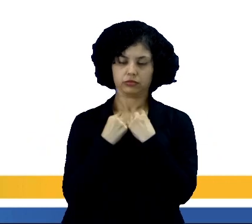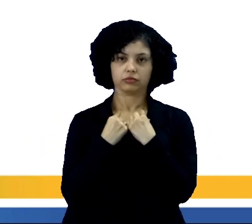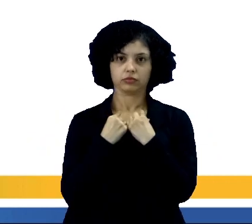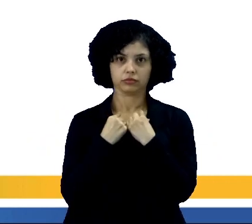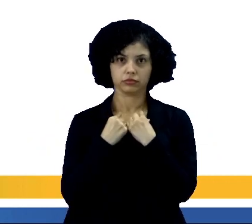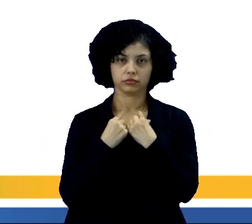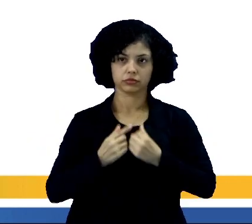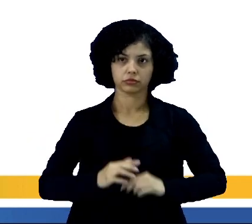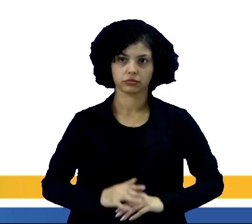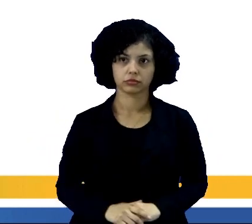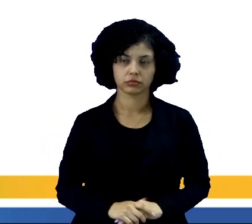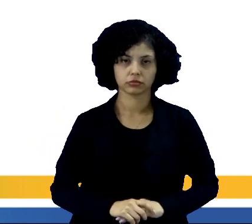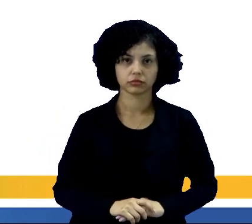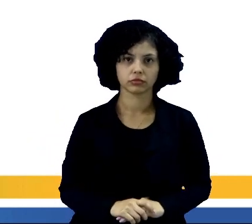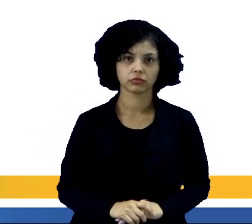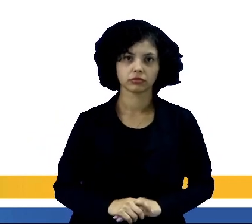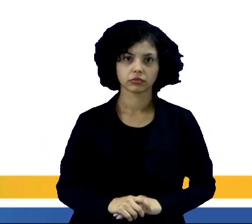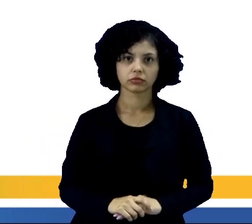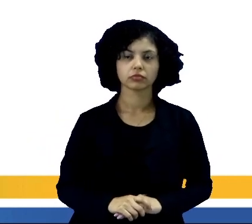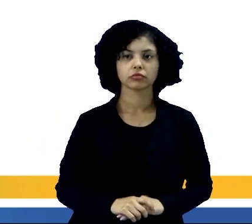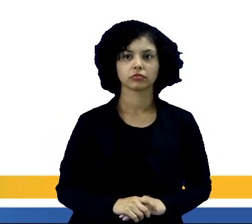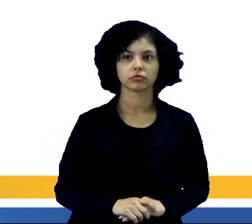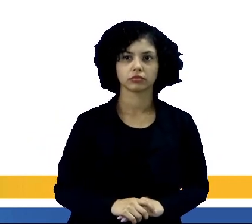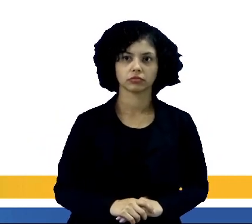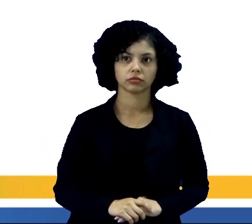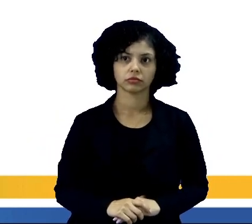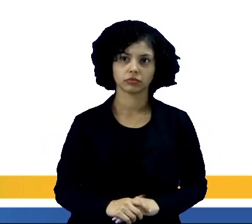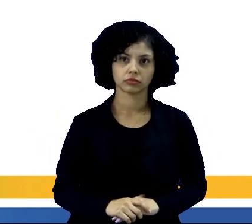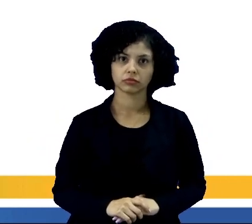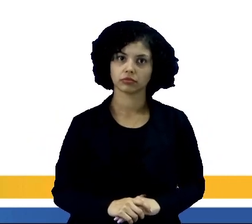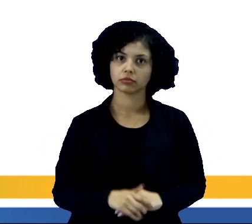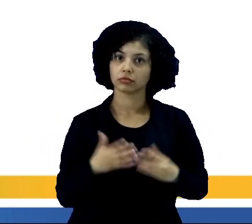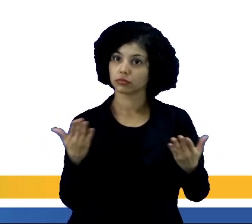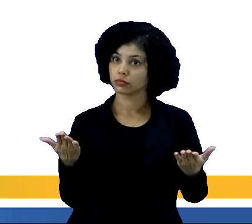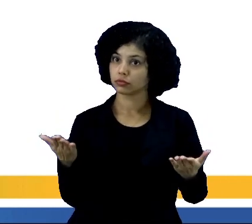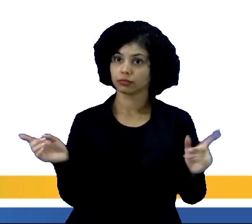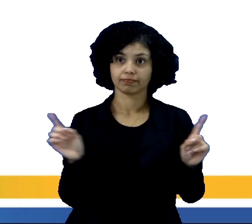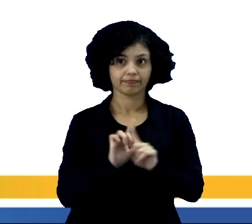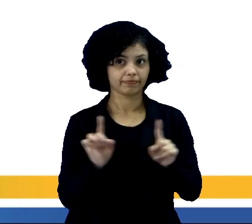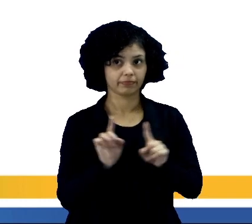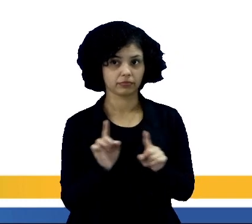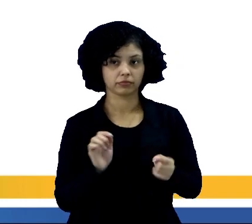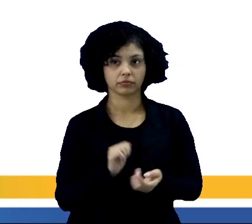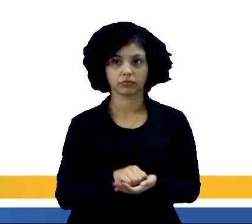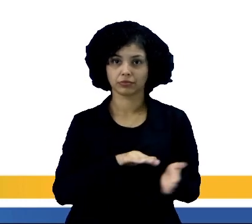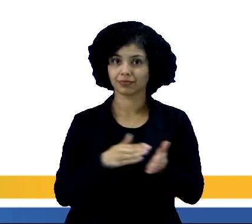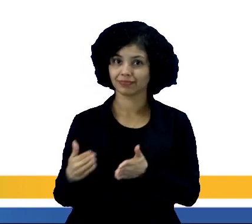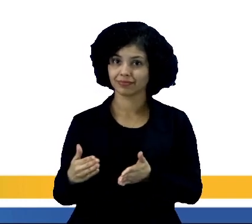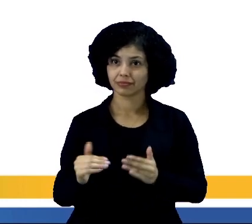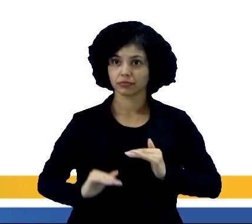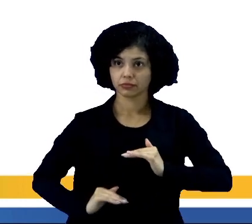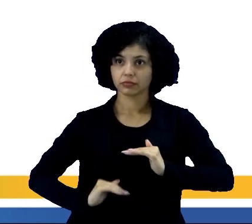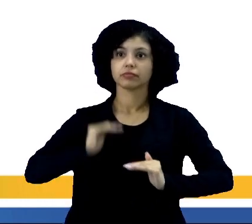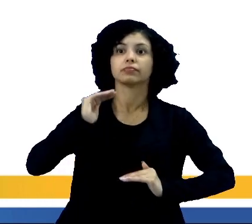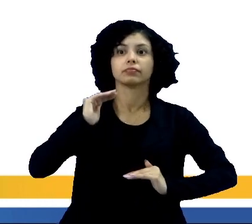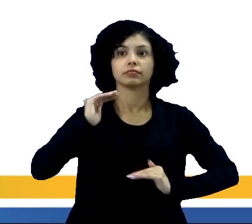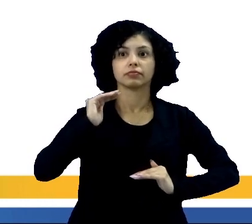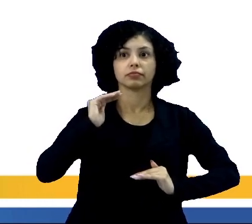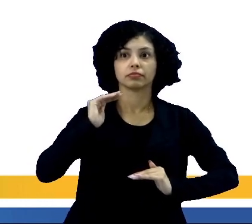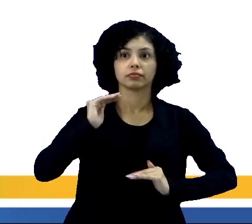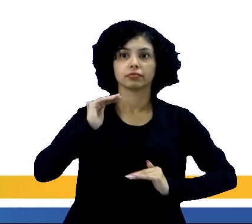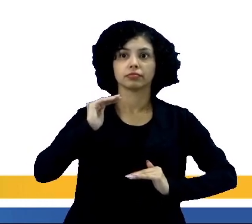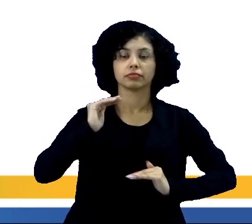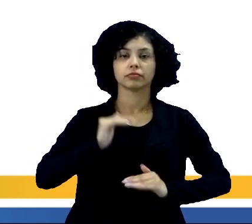famosa pá. Então, a famosa pá, ela é axial? Não, porque ela faz parte da